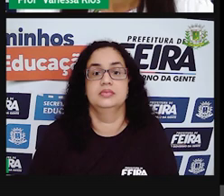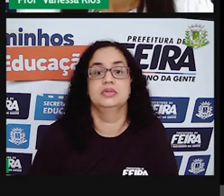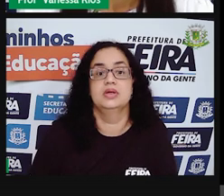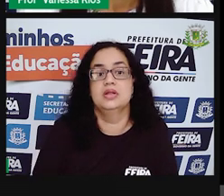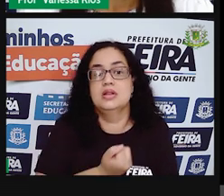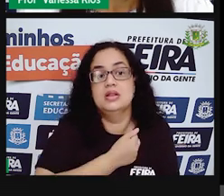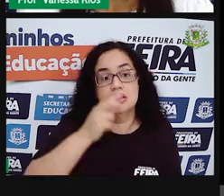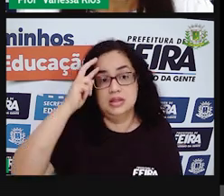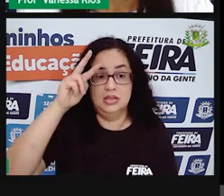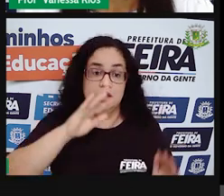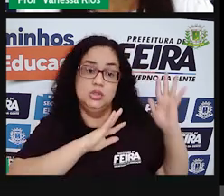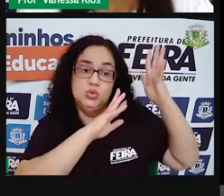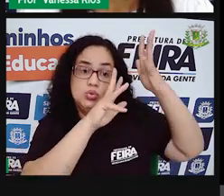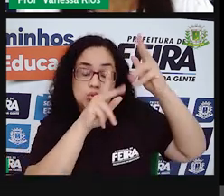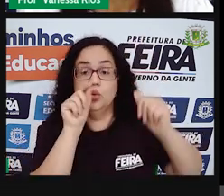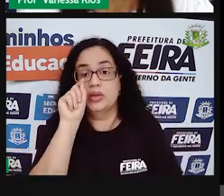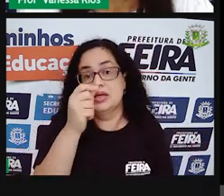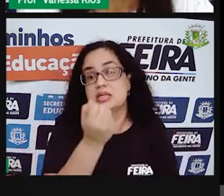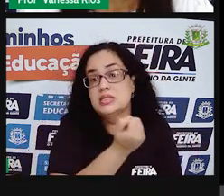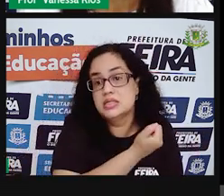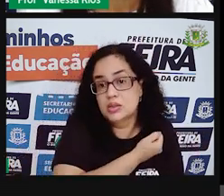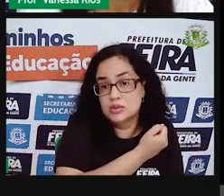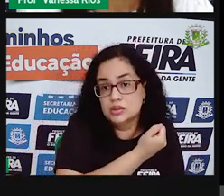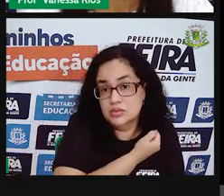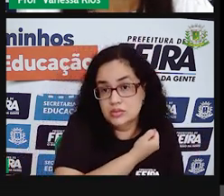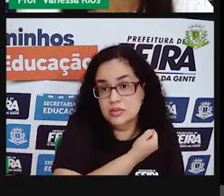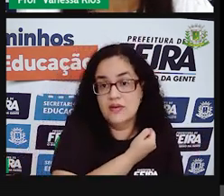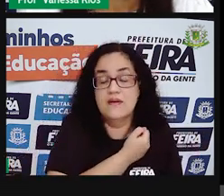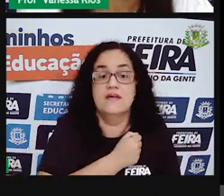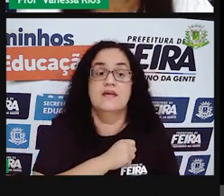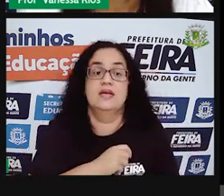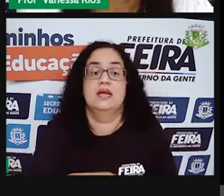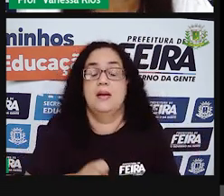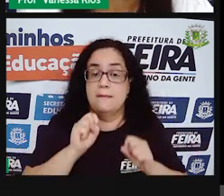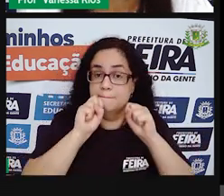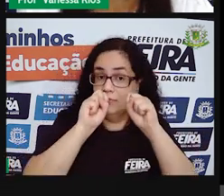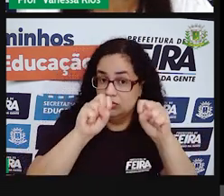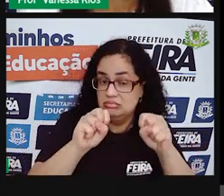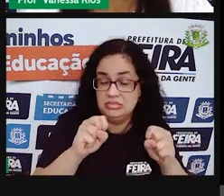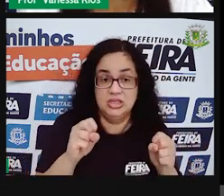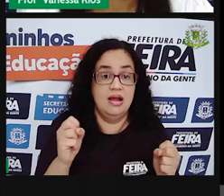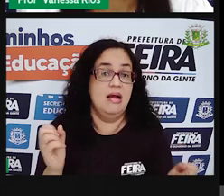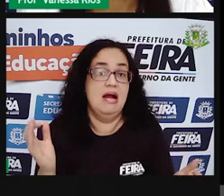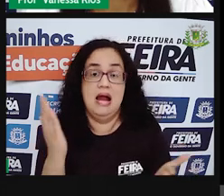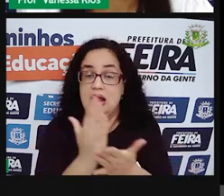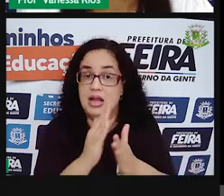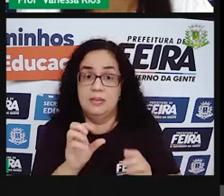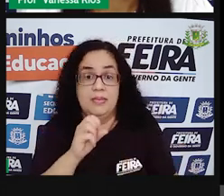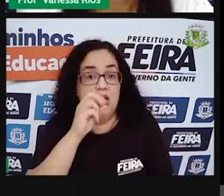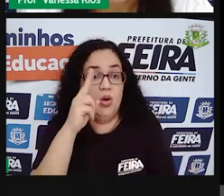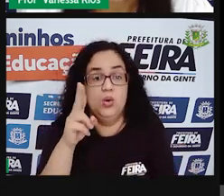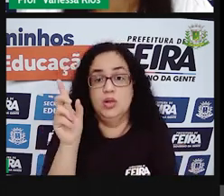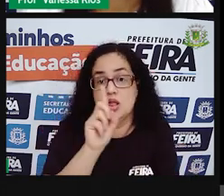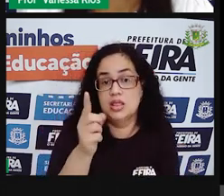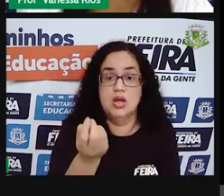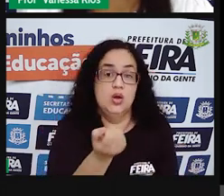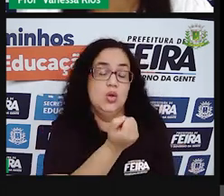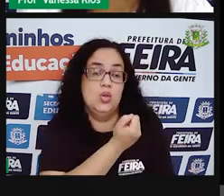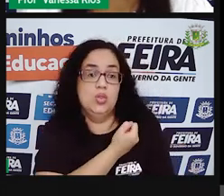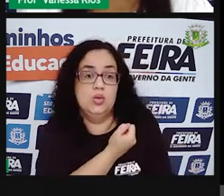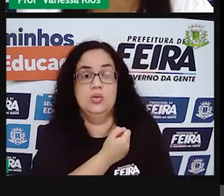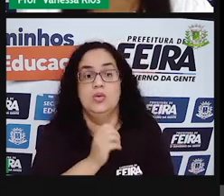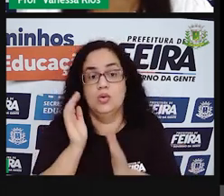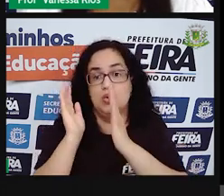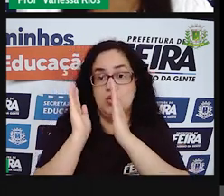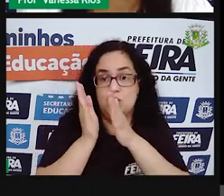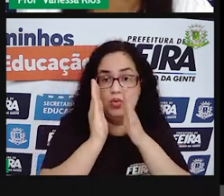E aí, revisando o que é sequência numérica, é uma sucessão finita ou infinita de números obedecendo